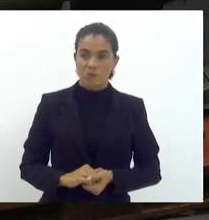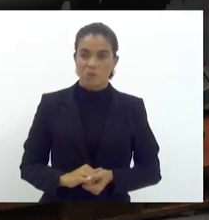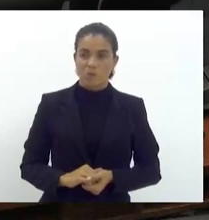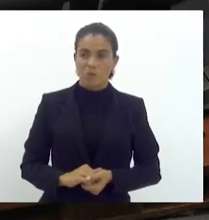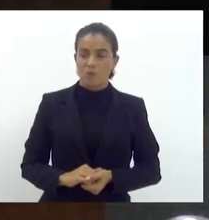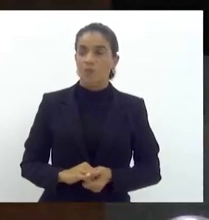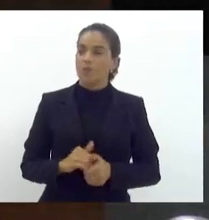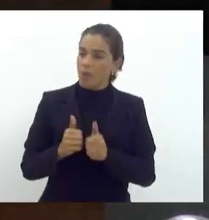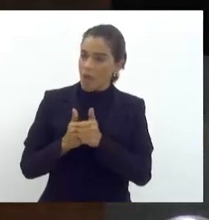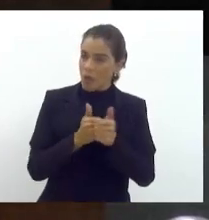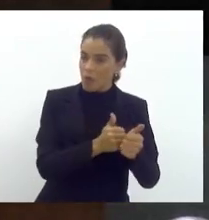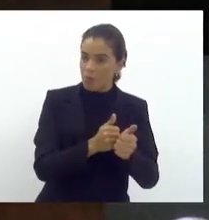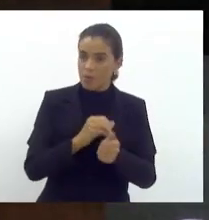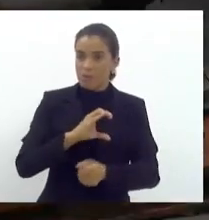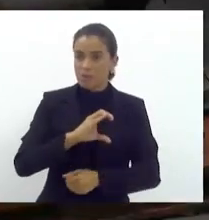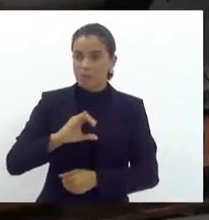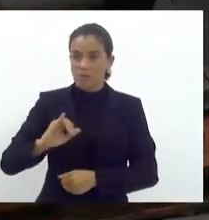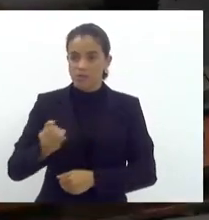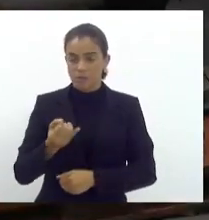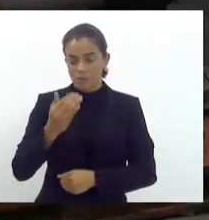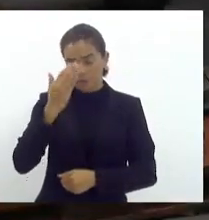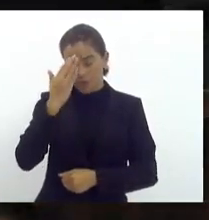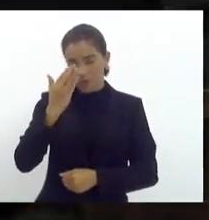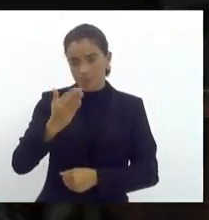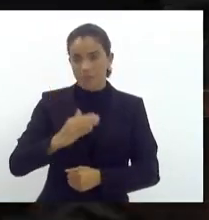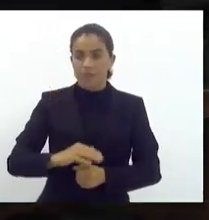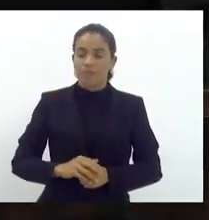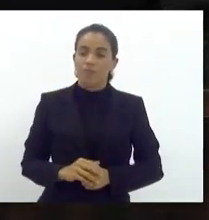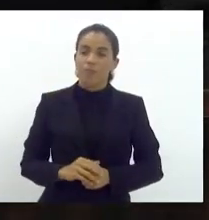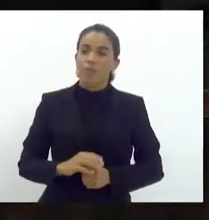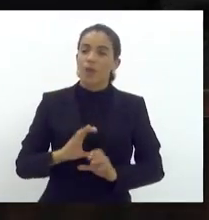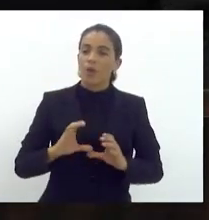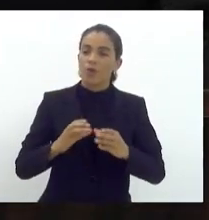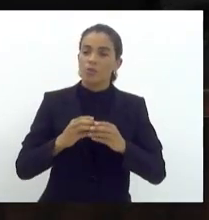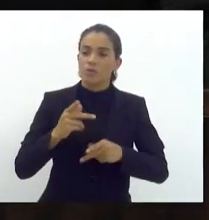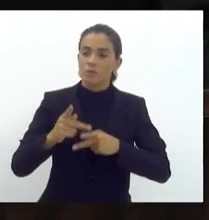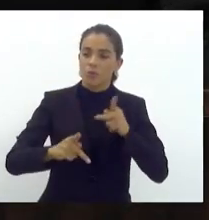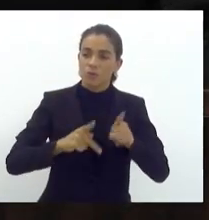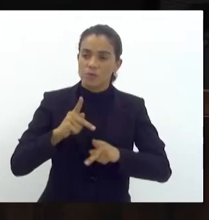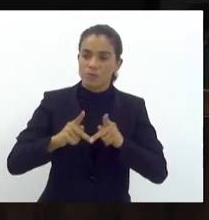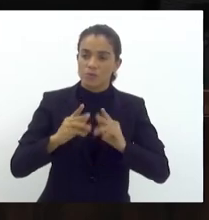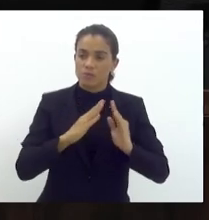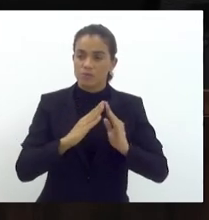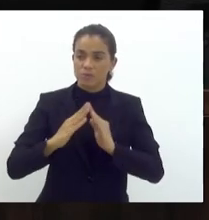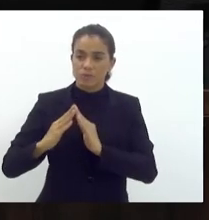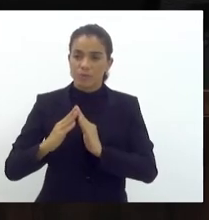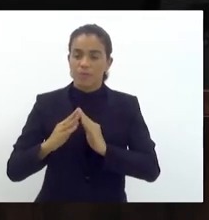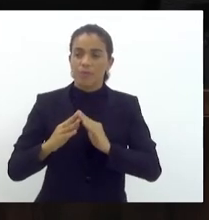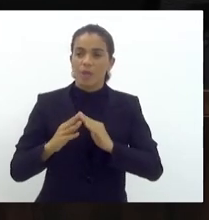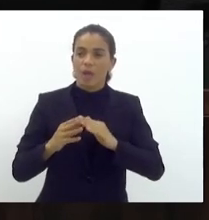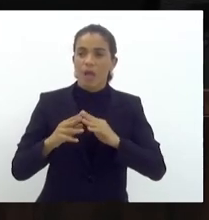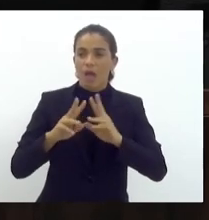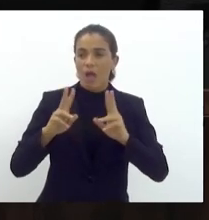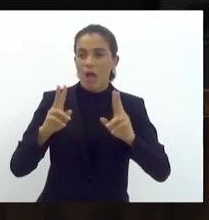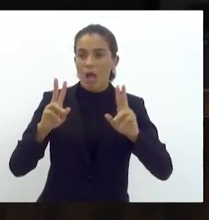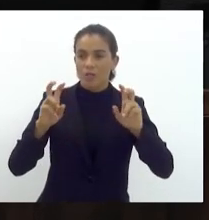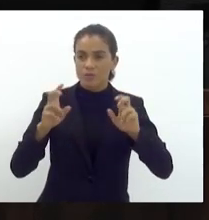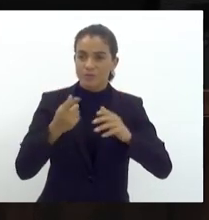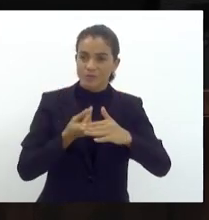acompanhe também CJ Presidente Obrigado Deputado pela comissão de política Urbana habitação assuntos fundiários